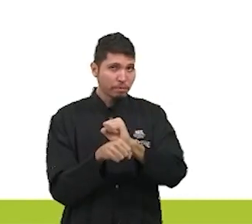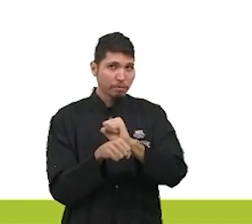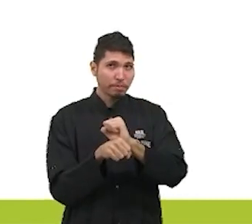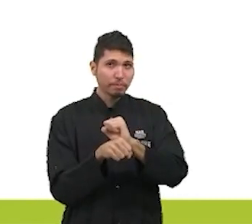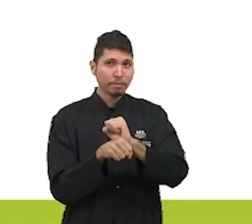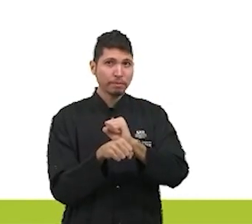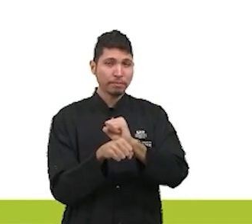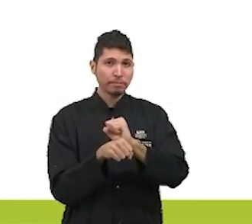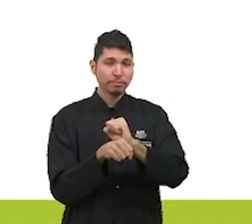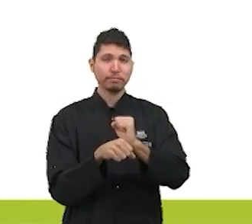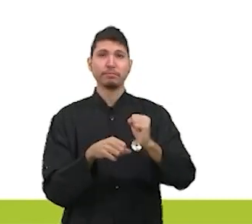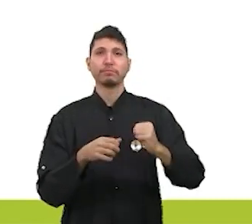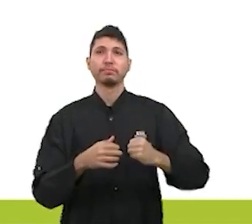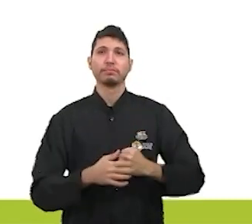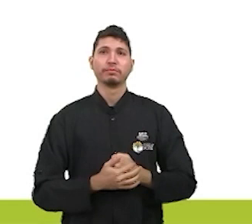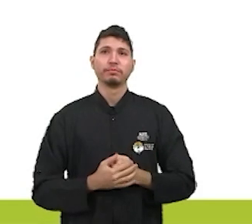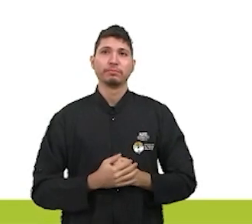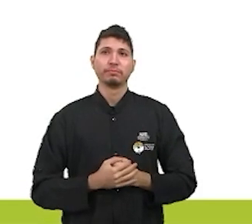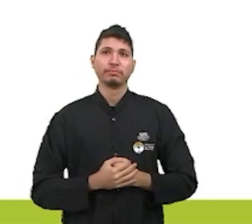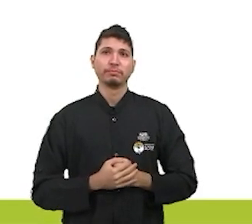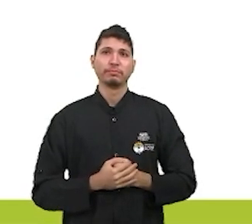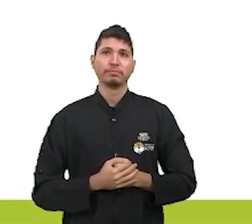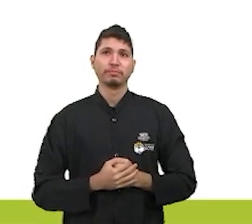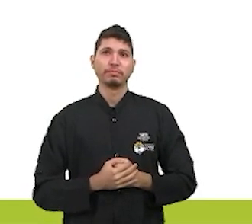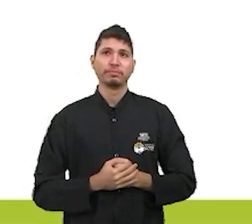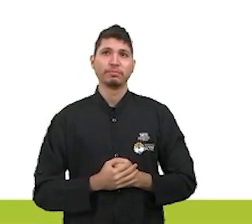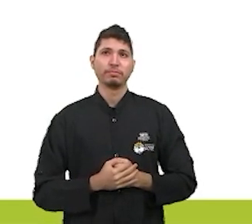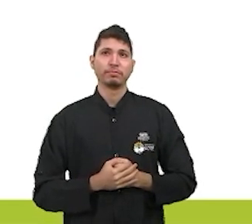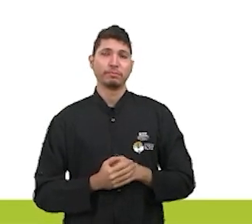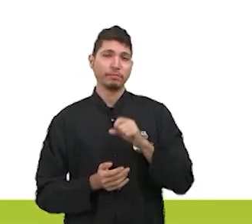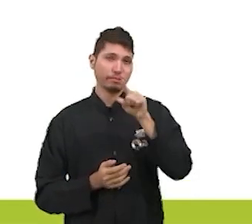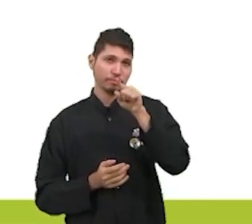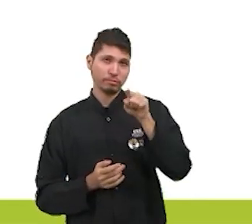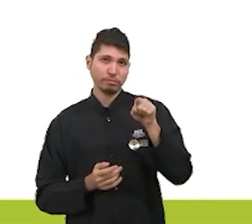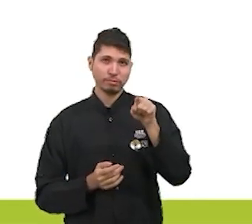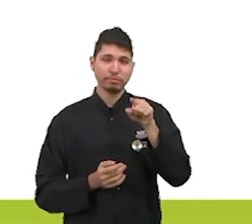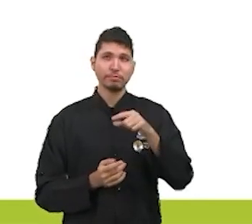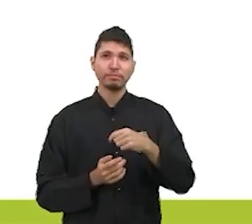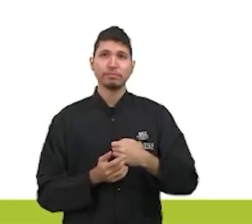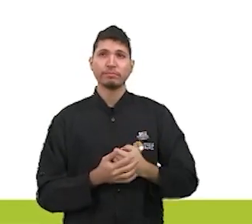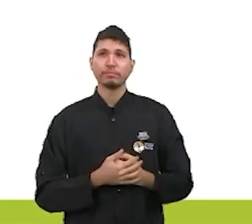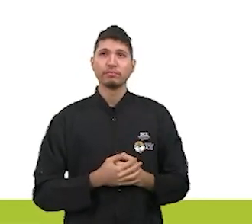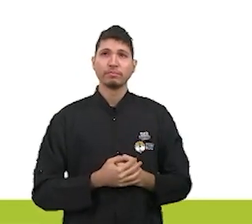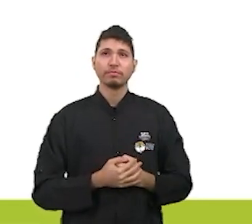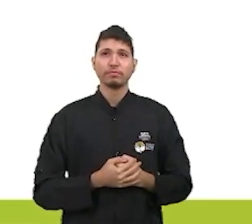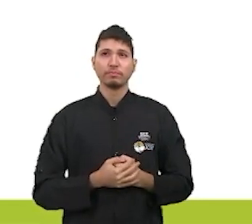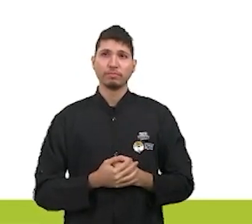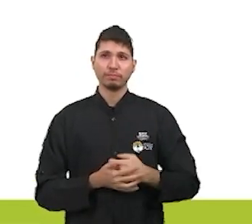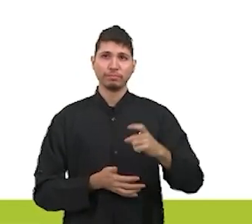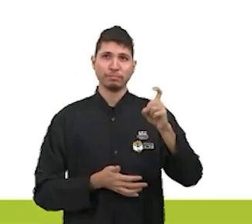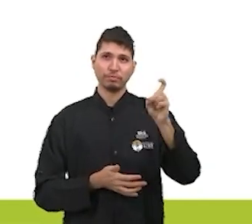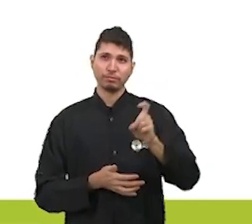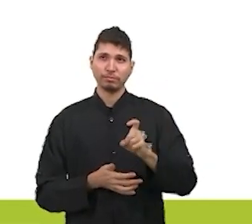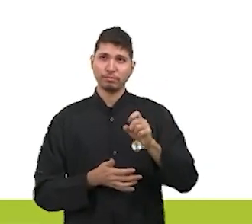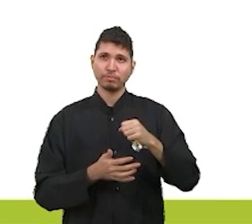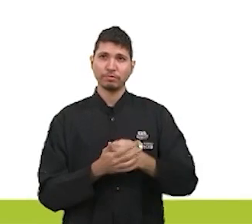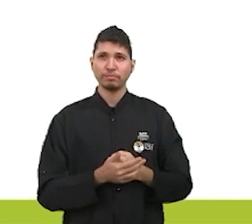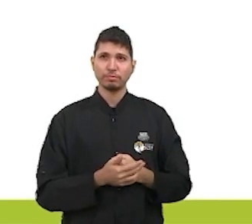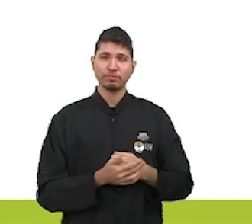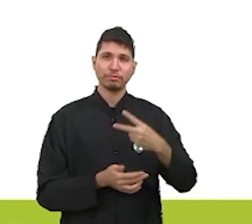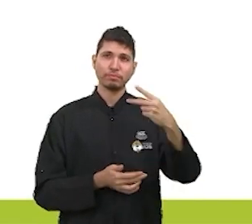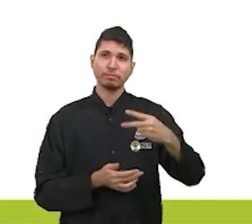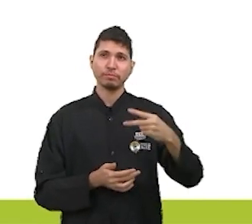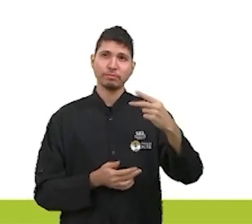né? Lembrando que eu estou levando os dois lados ao quadrado, né? Esse aqui vai embora, né, gente? Pela raiz quadrada. Então eu vou ter x igual a raiz quadrada